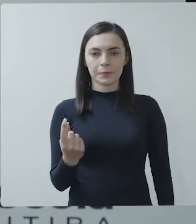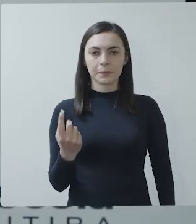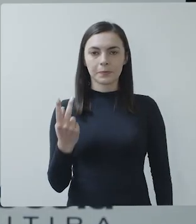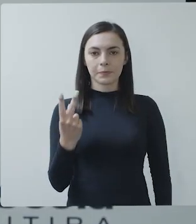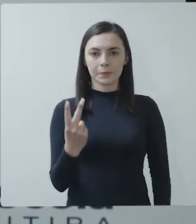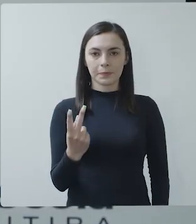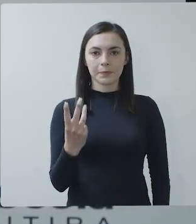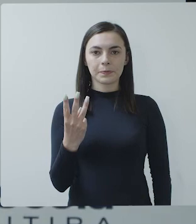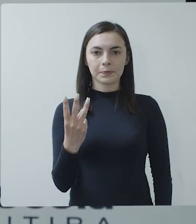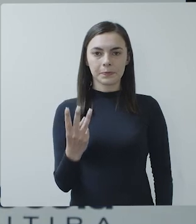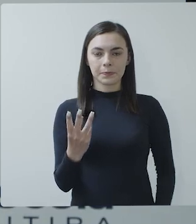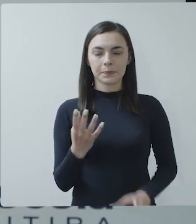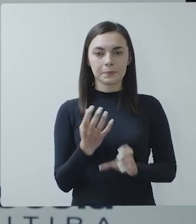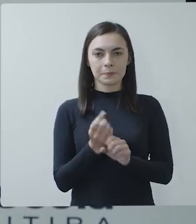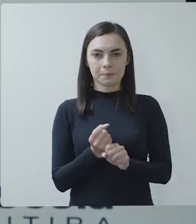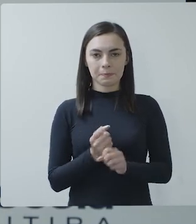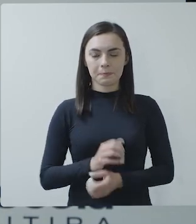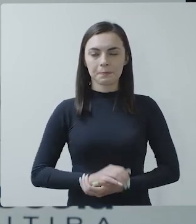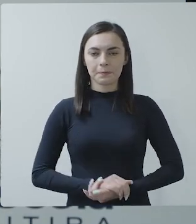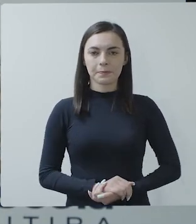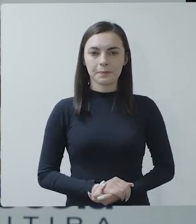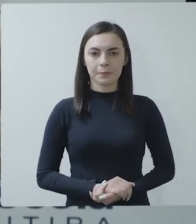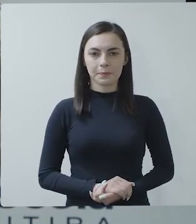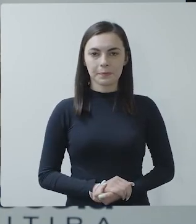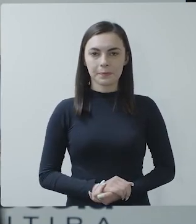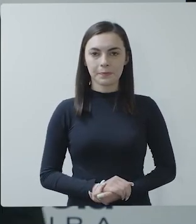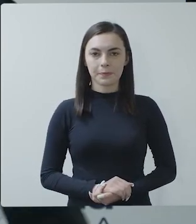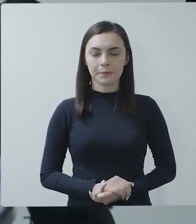Uma, duas, três.